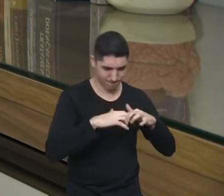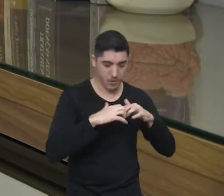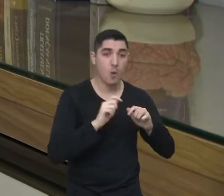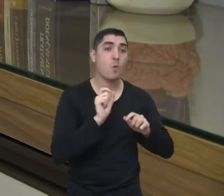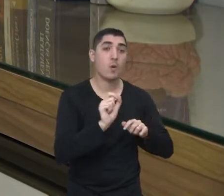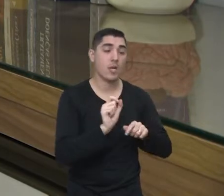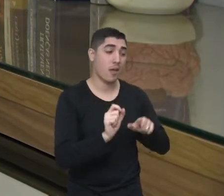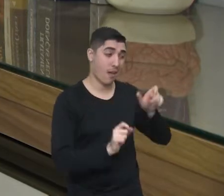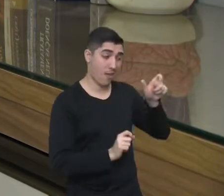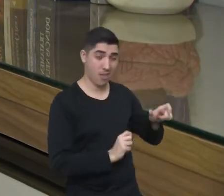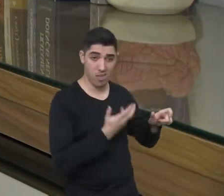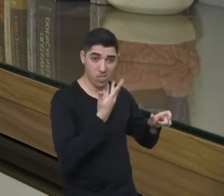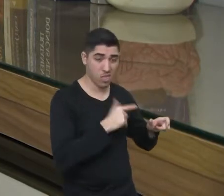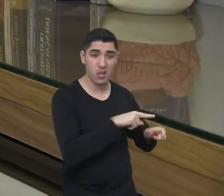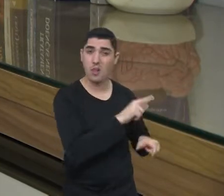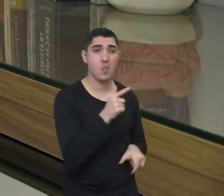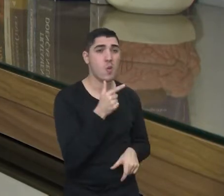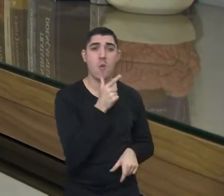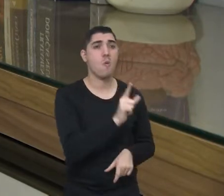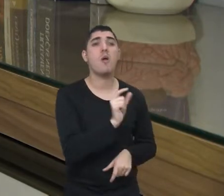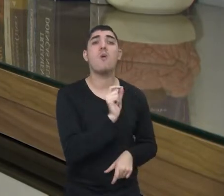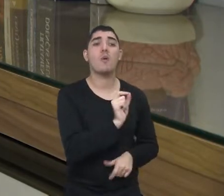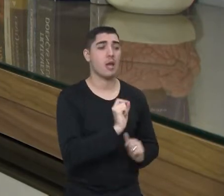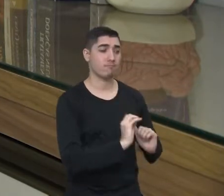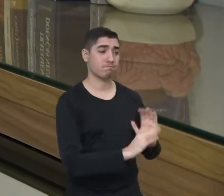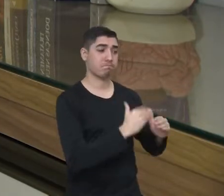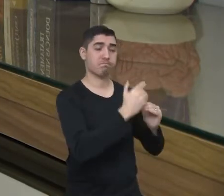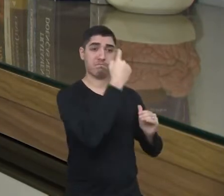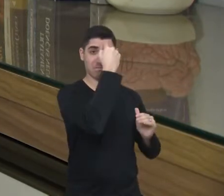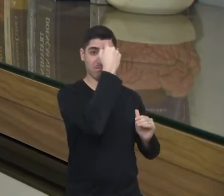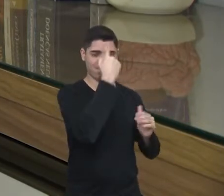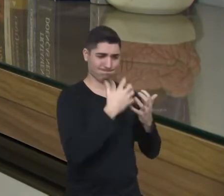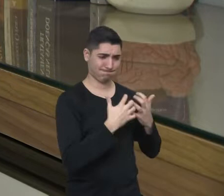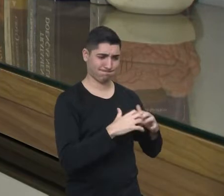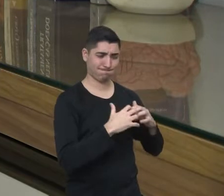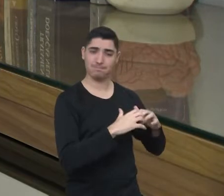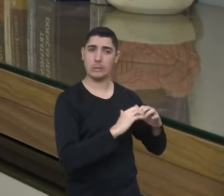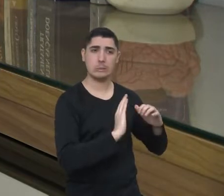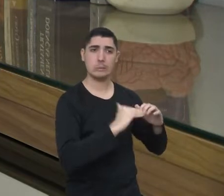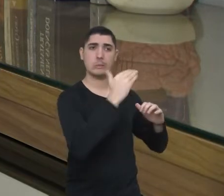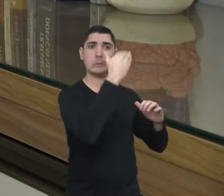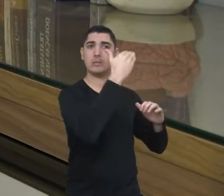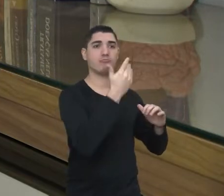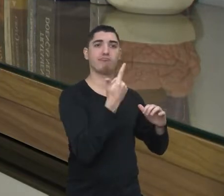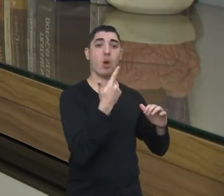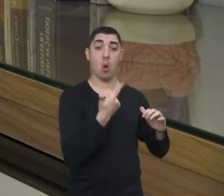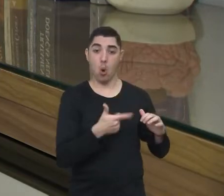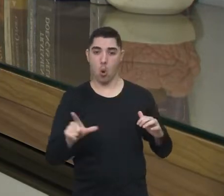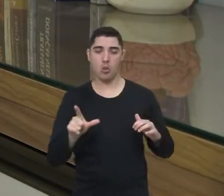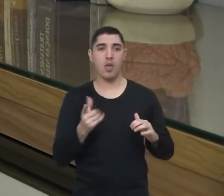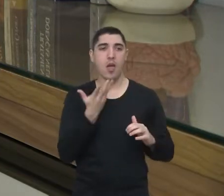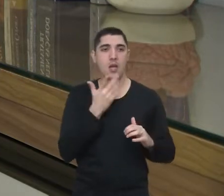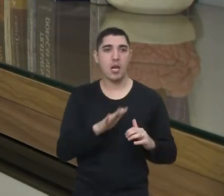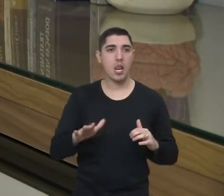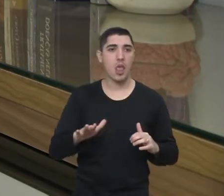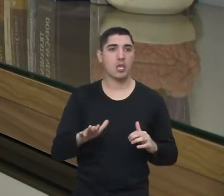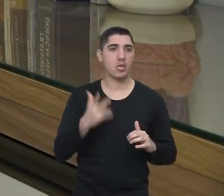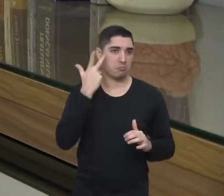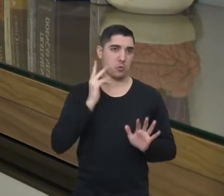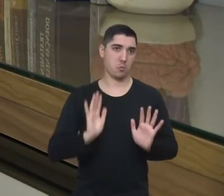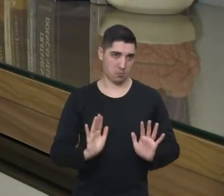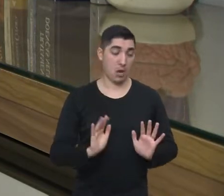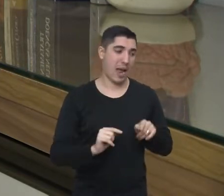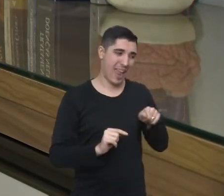ela não consegue se desenvolver neurologicamente como uma criança normal. Ou seja, ela